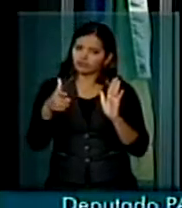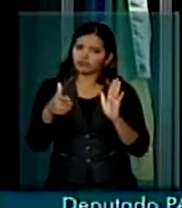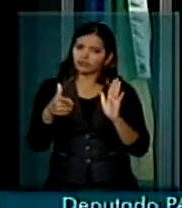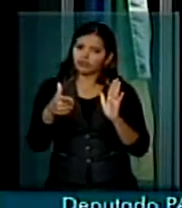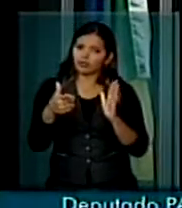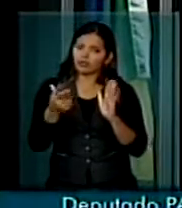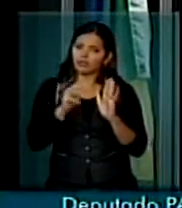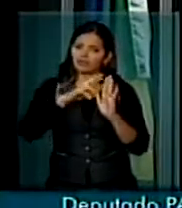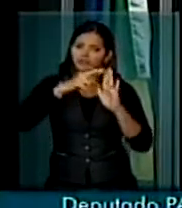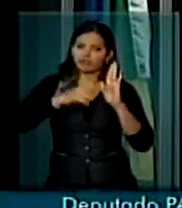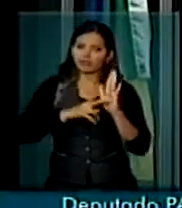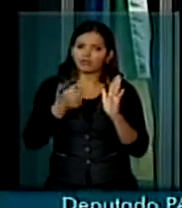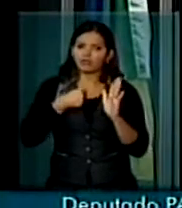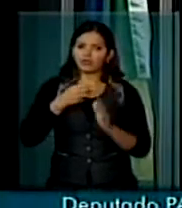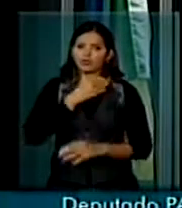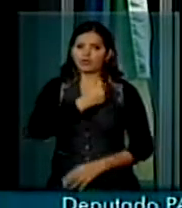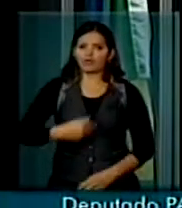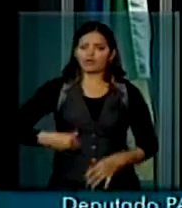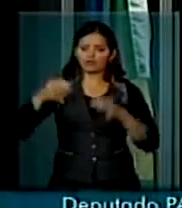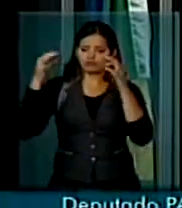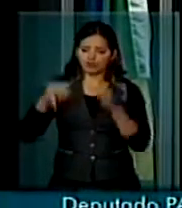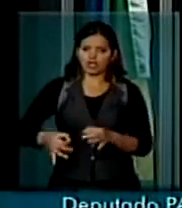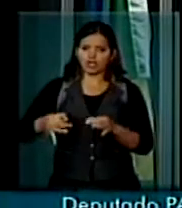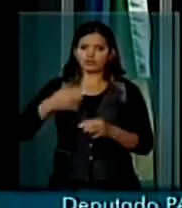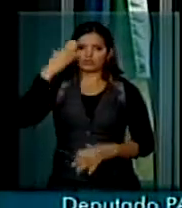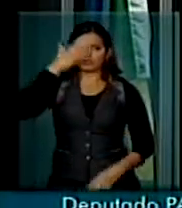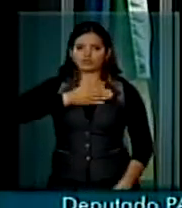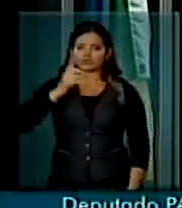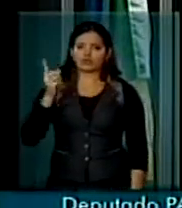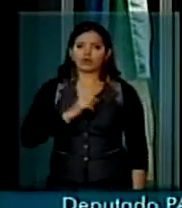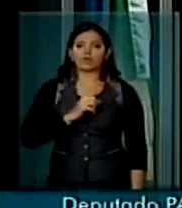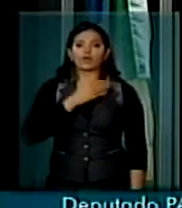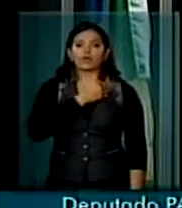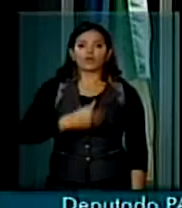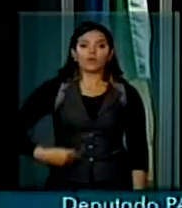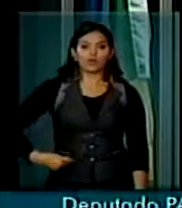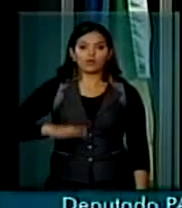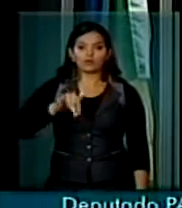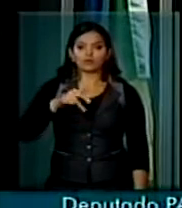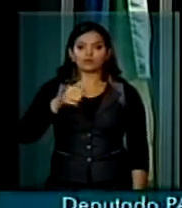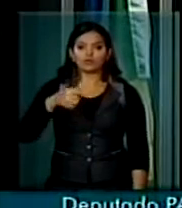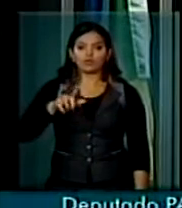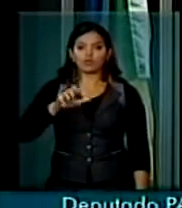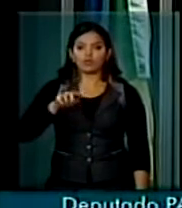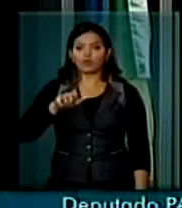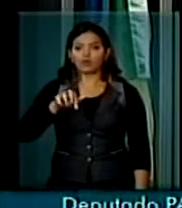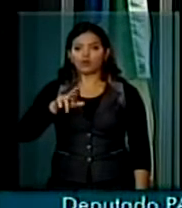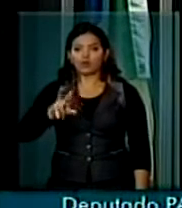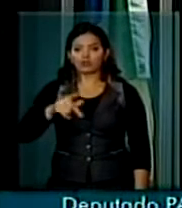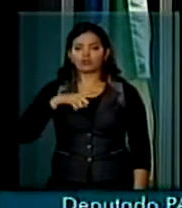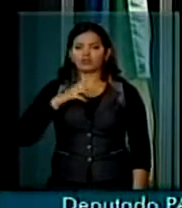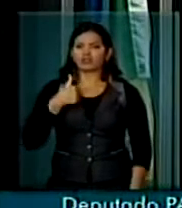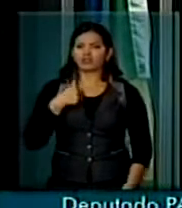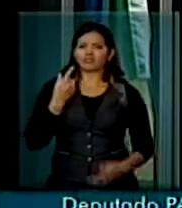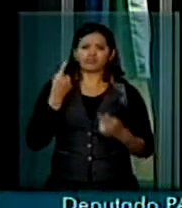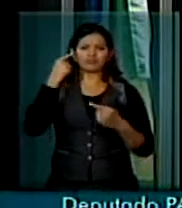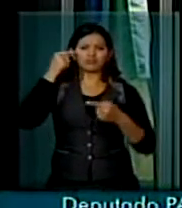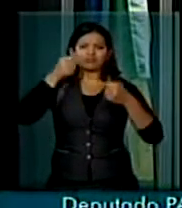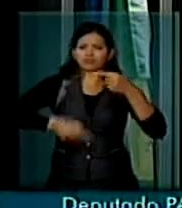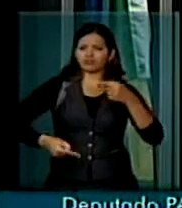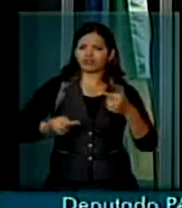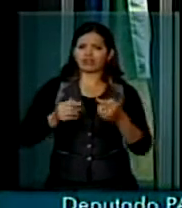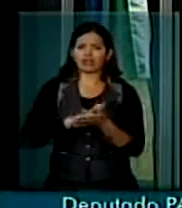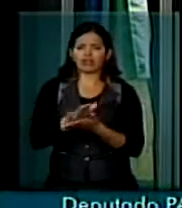necessariamente seja lícito. E desde há muito o governo João Goulart havia incorrido em ilicitudes muito